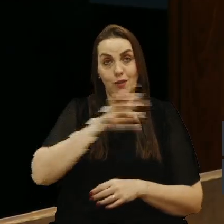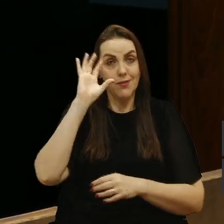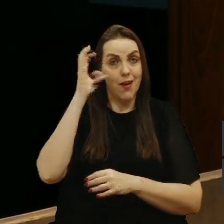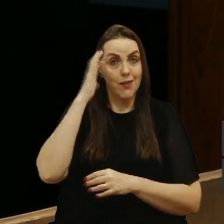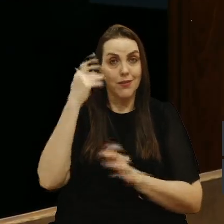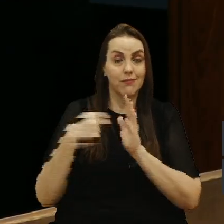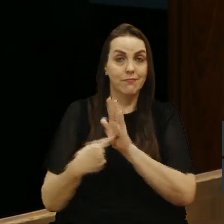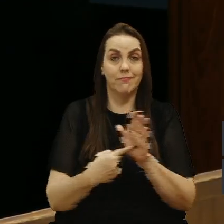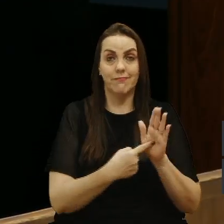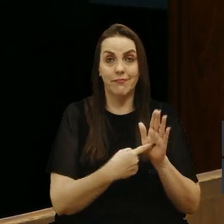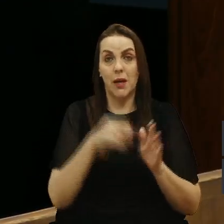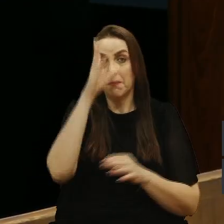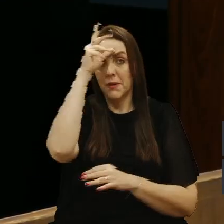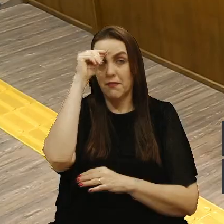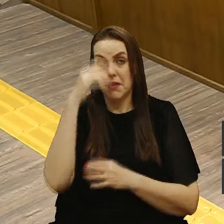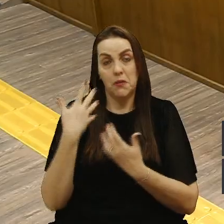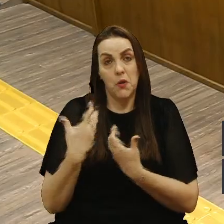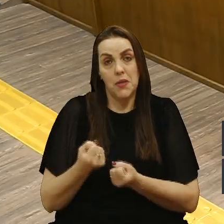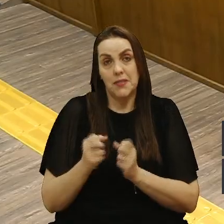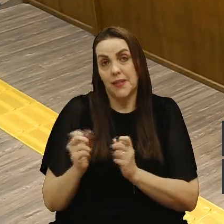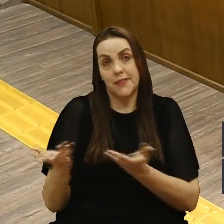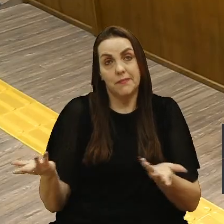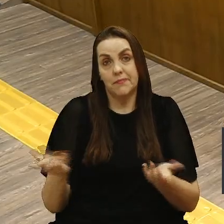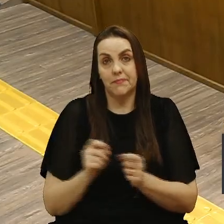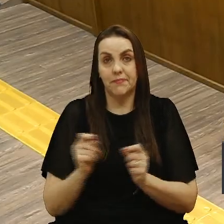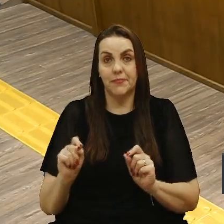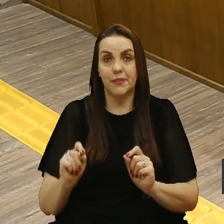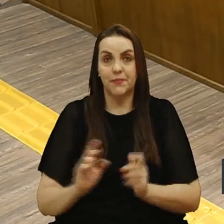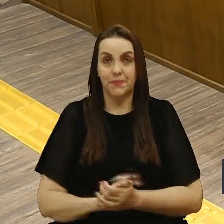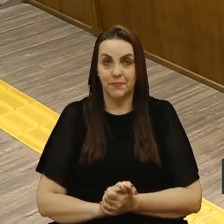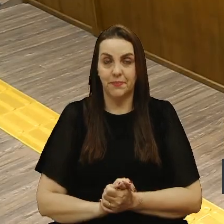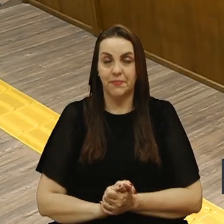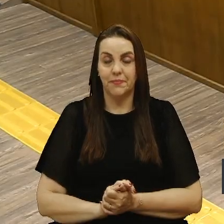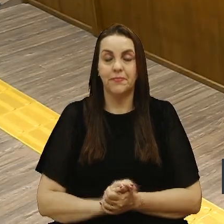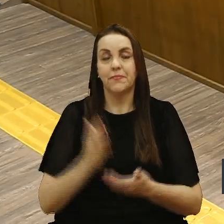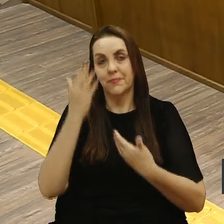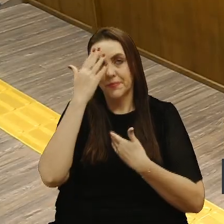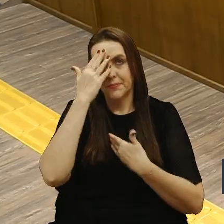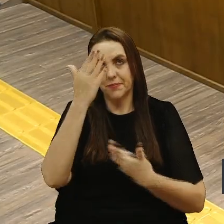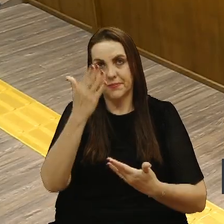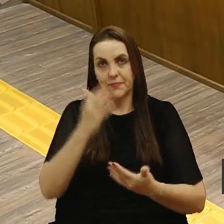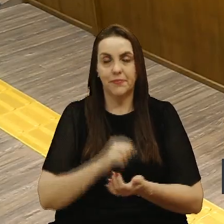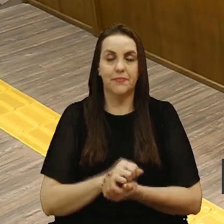minha manifestação hoje, presidente. Obrigado, vereador. Encerrada